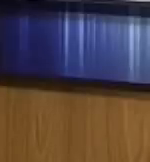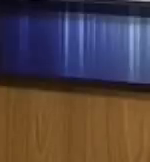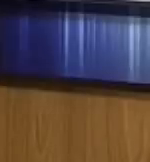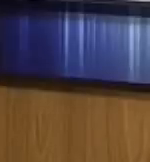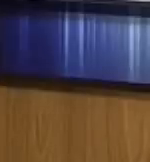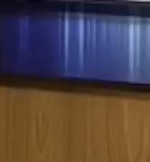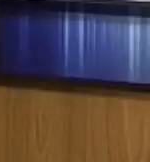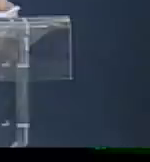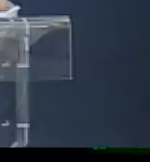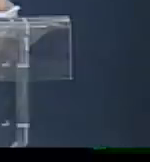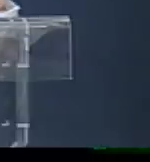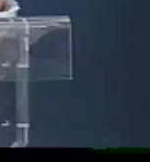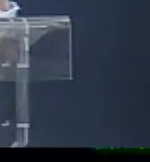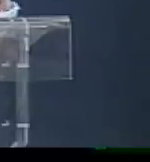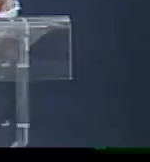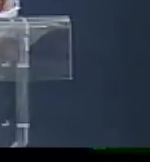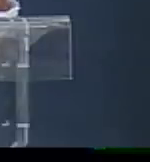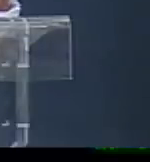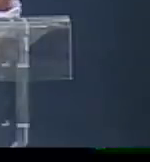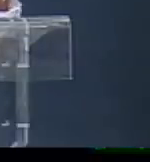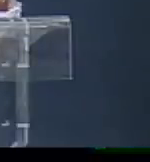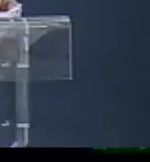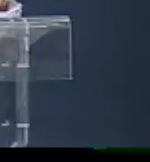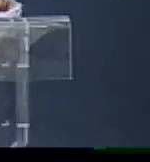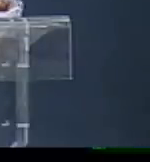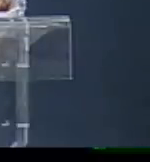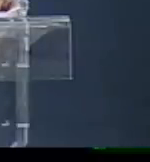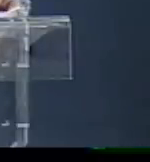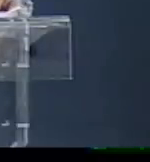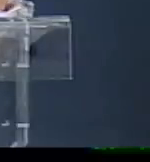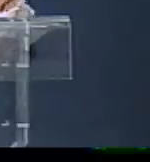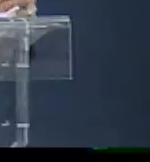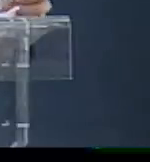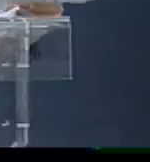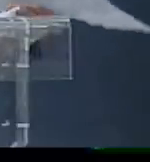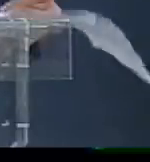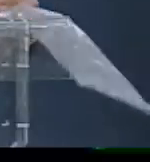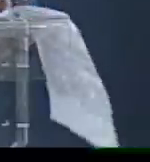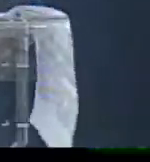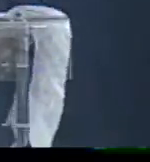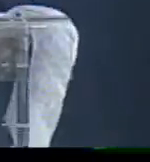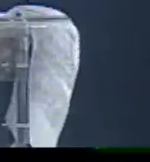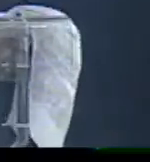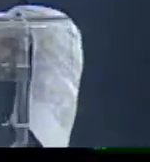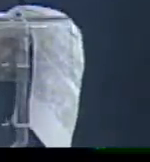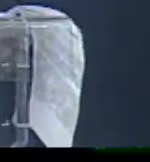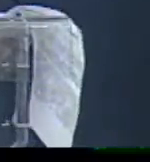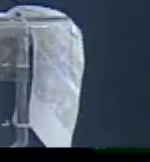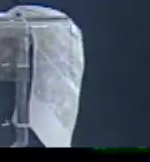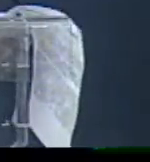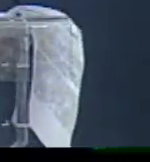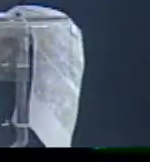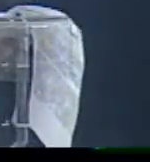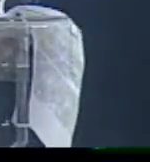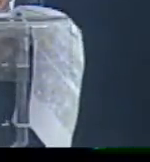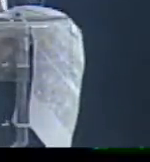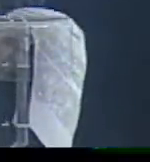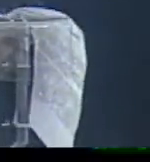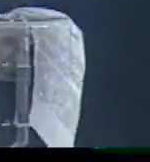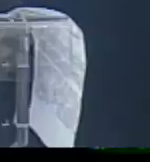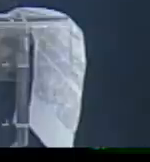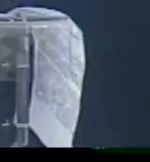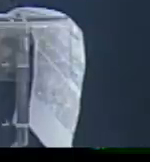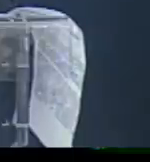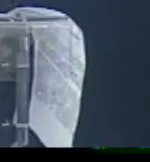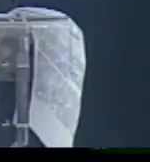TV Justiça. Para representar no plano nacional os trabalhadores dessa categoria.